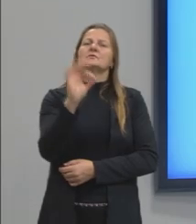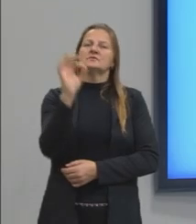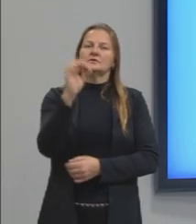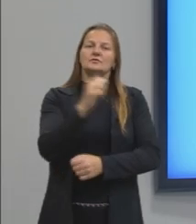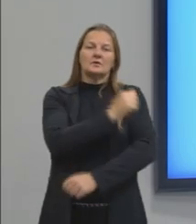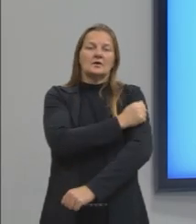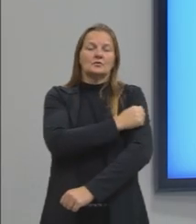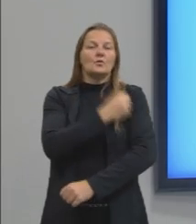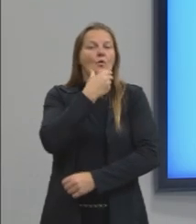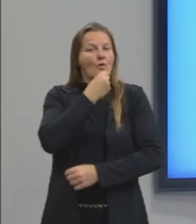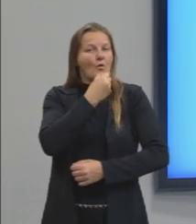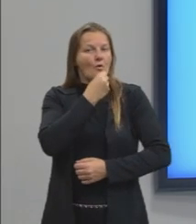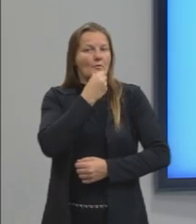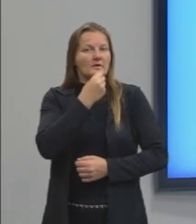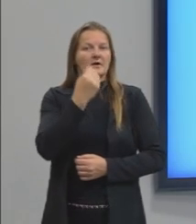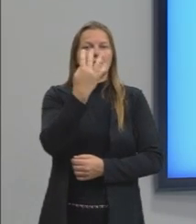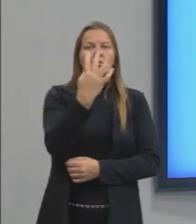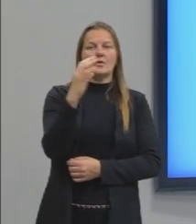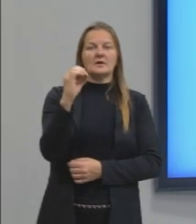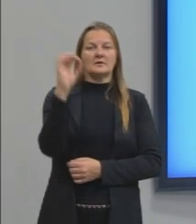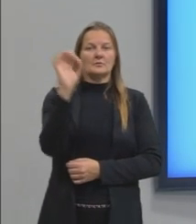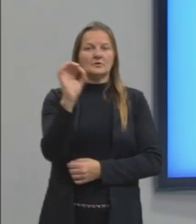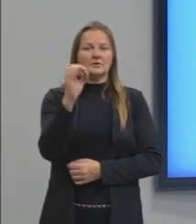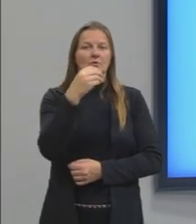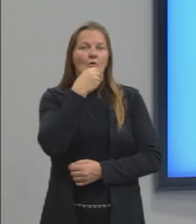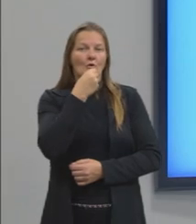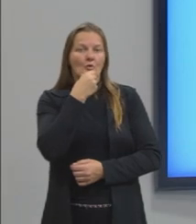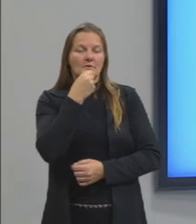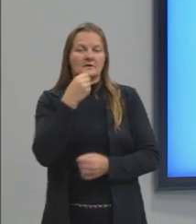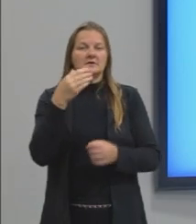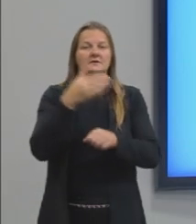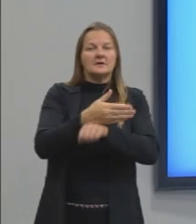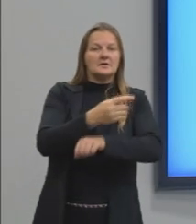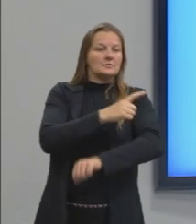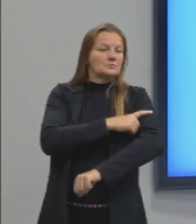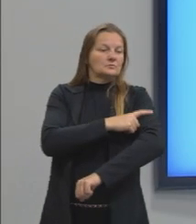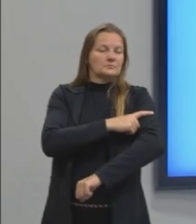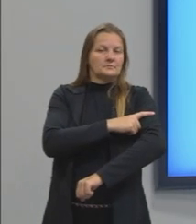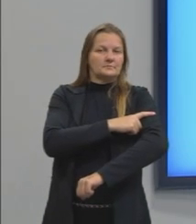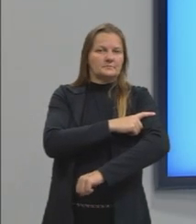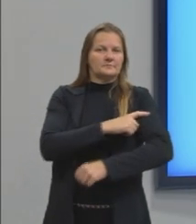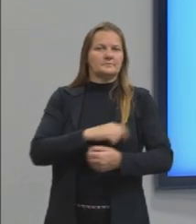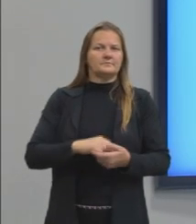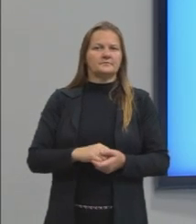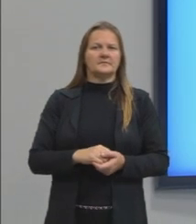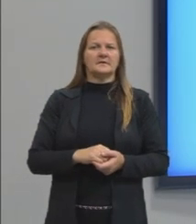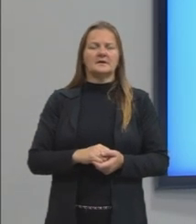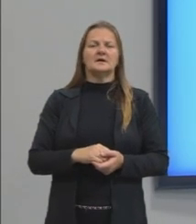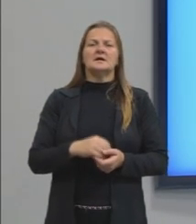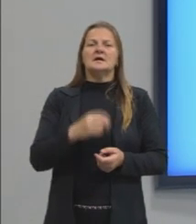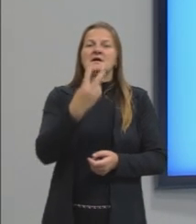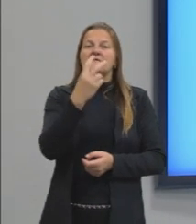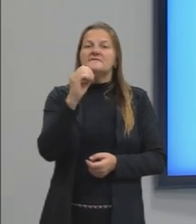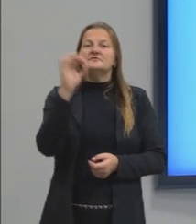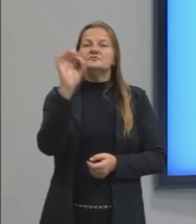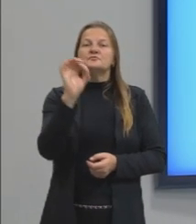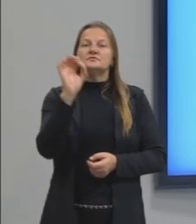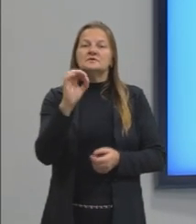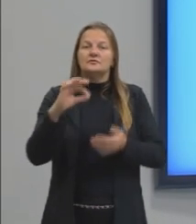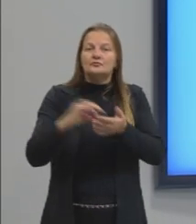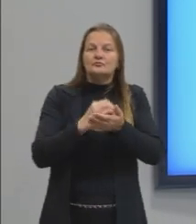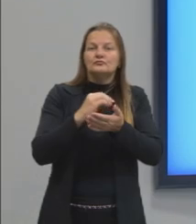dos alunos são homens e quarenta por cento dos homens estão na 1ª série fe de dentro dos alunos